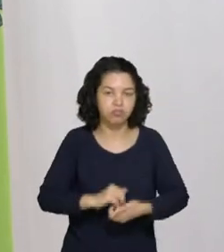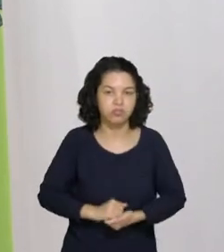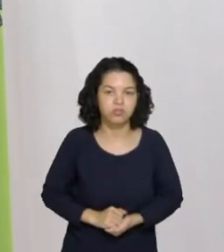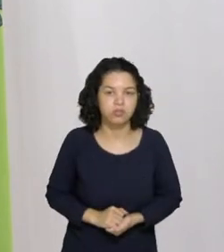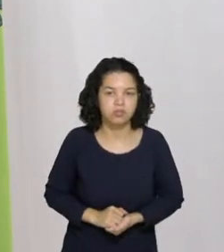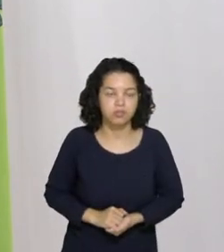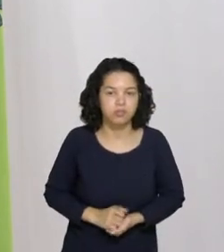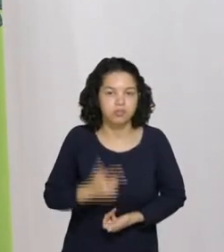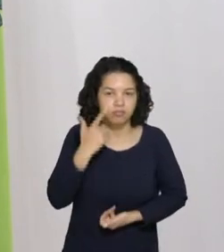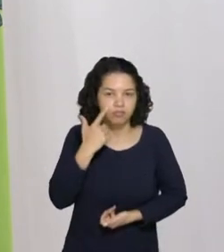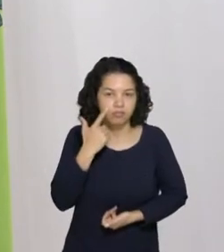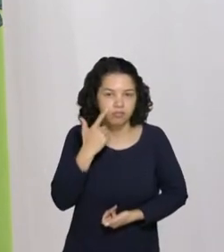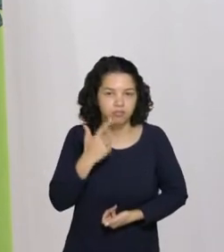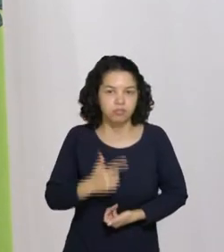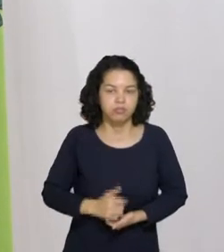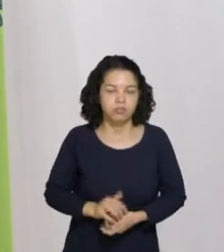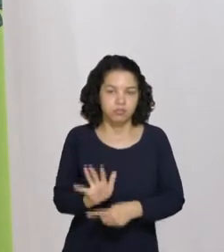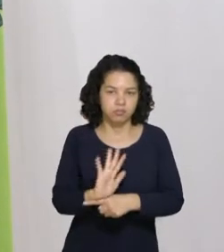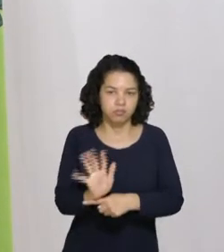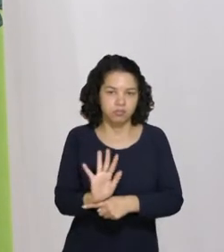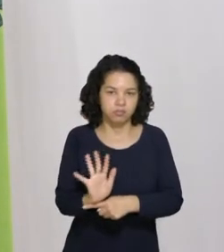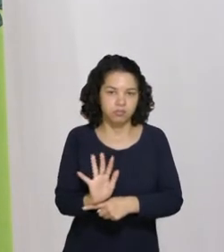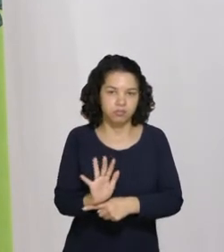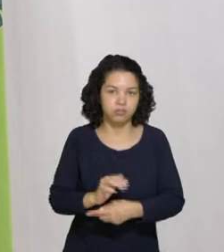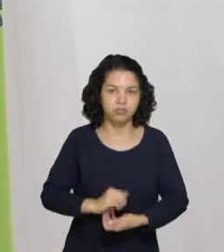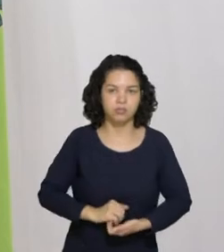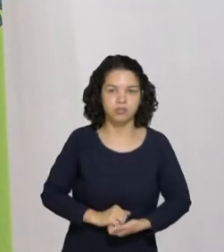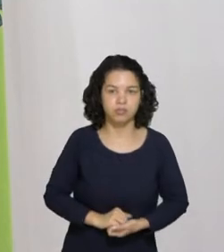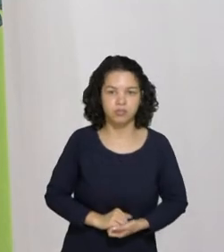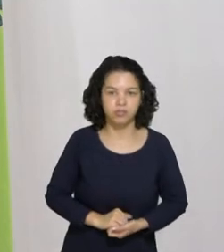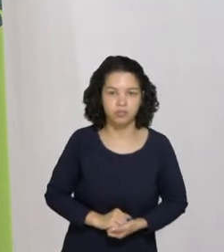Colocasse, por favor, o vídeo.